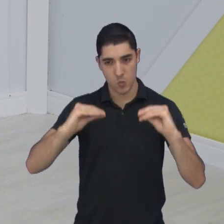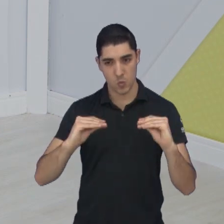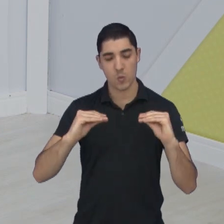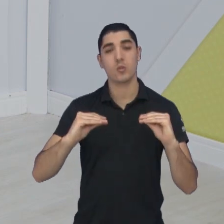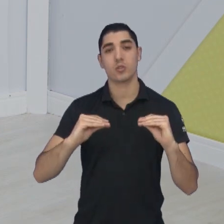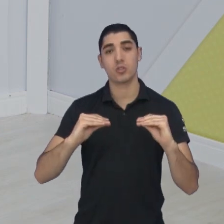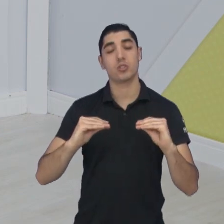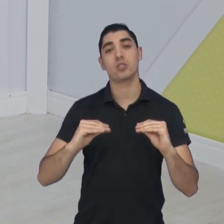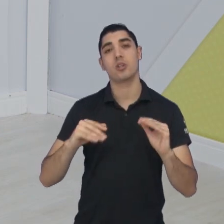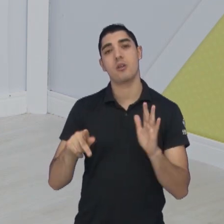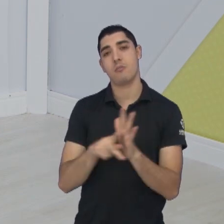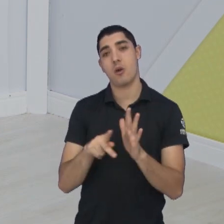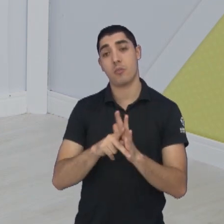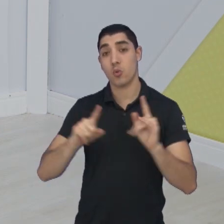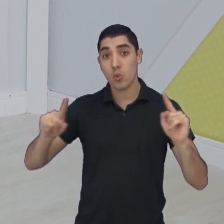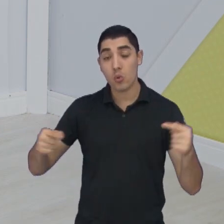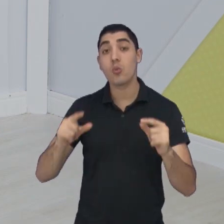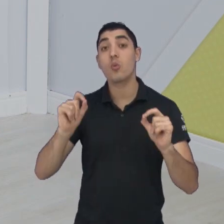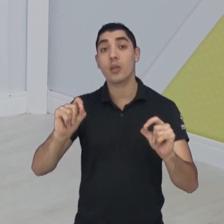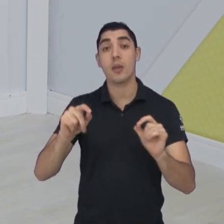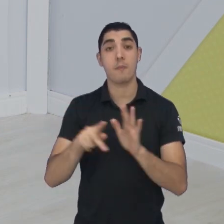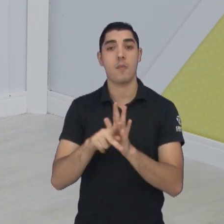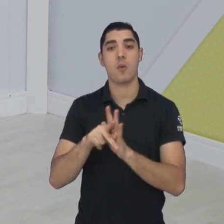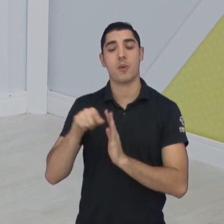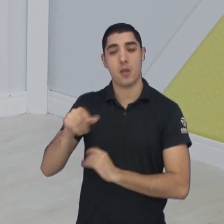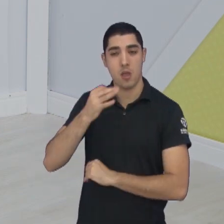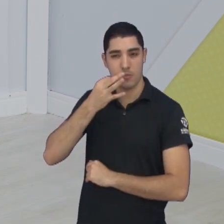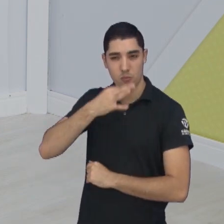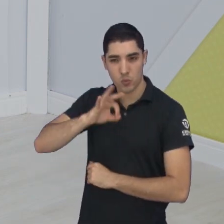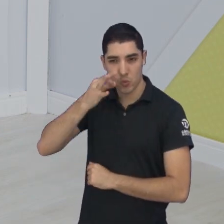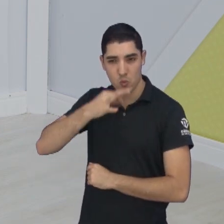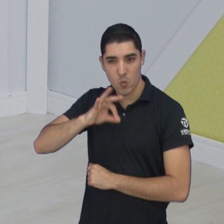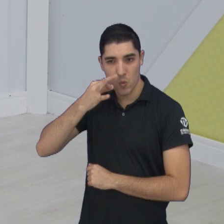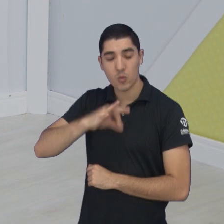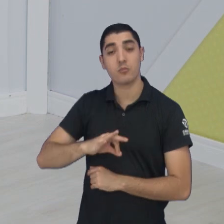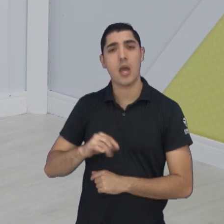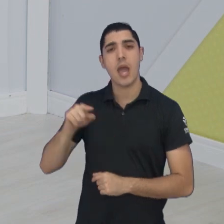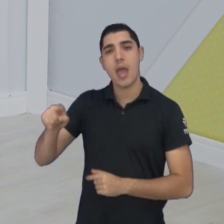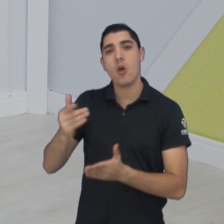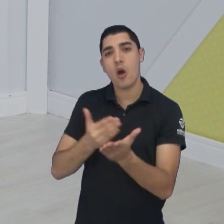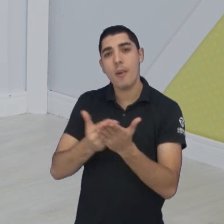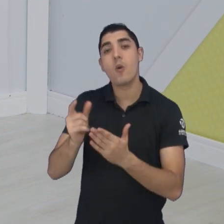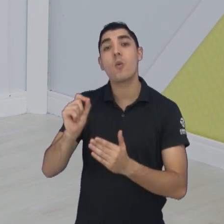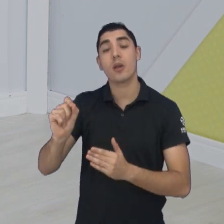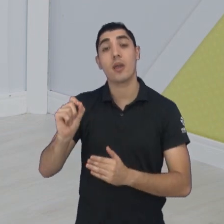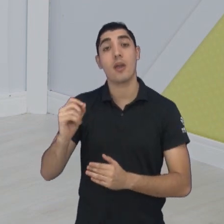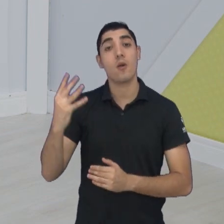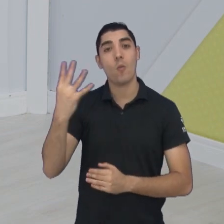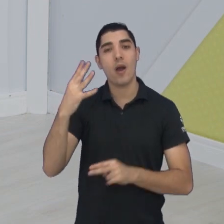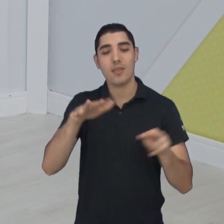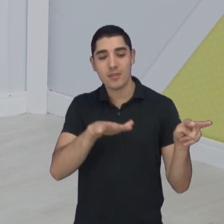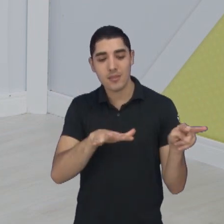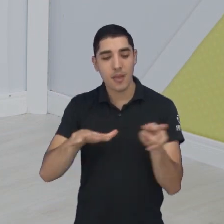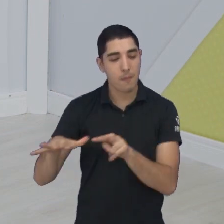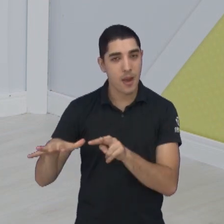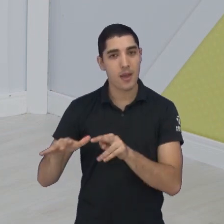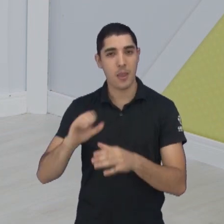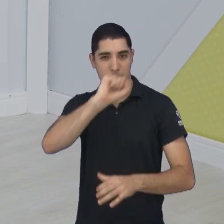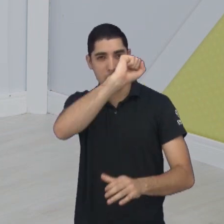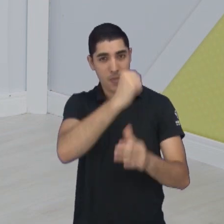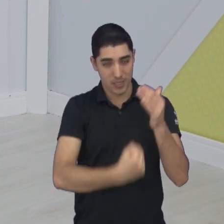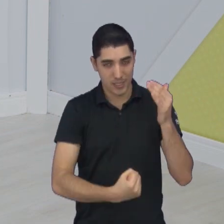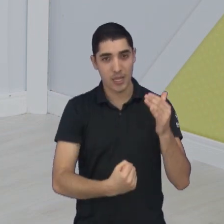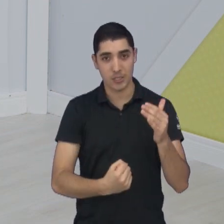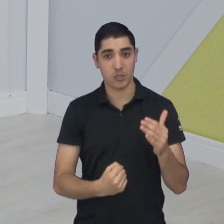do retorno do NBB, enfrentando o Caxias Basquete. Essa partida marca a abertura da 4ª semana do basquete aqui na nossa cidade,